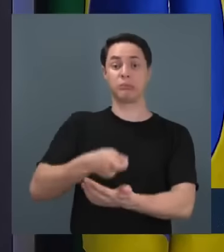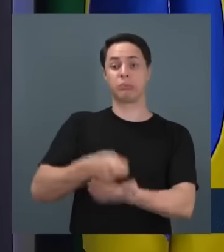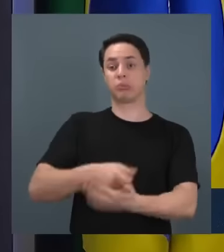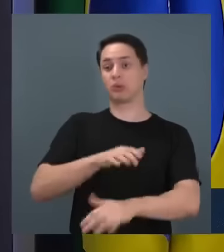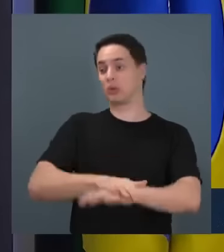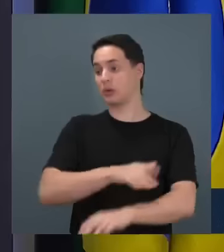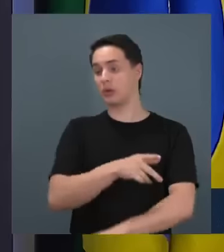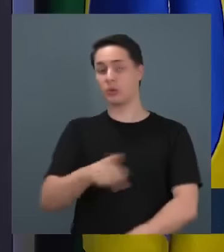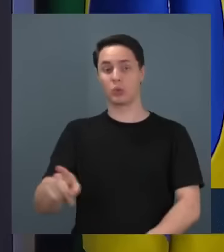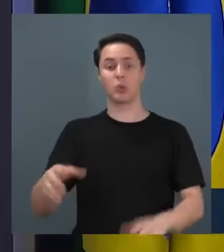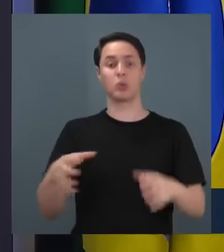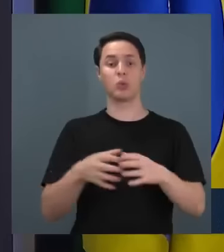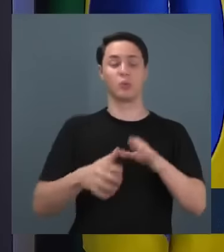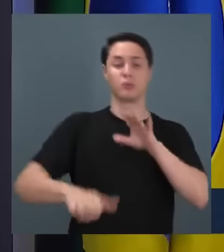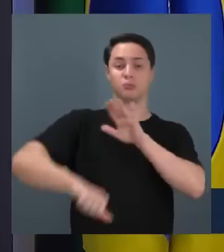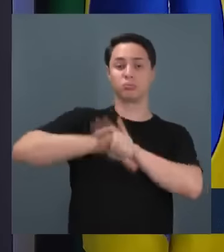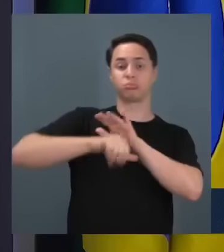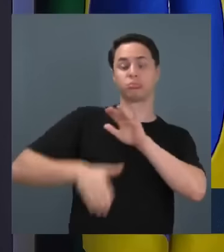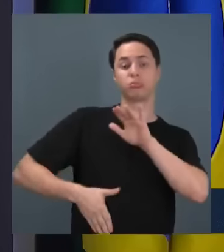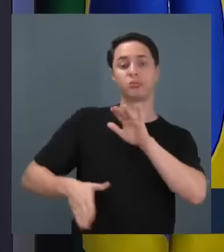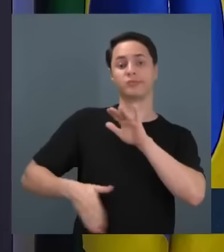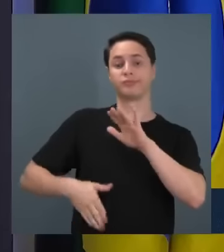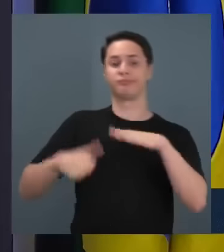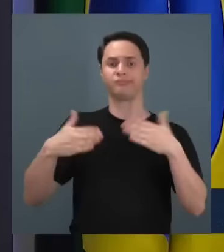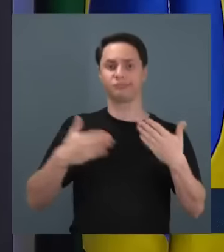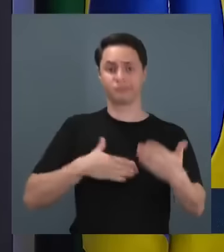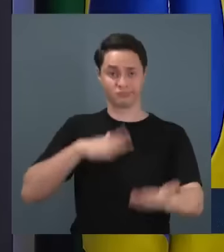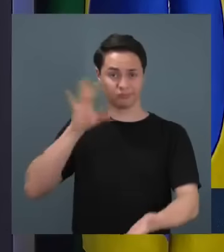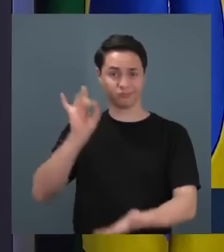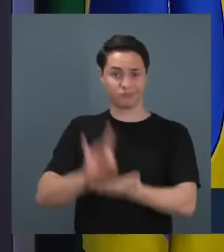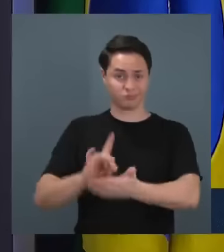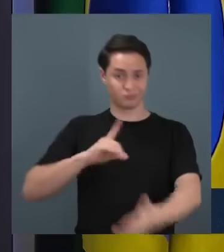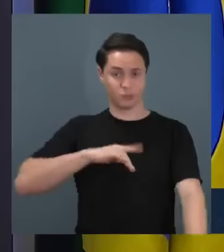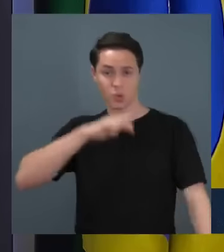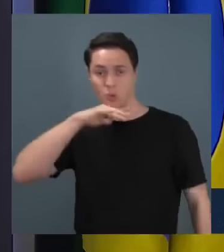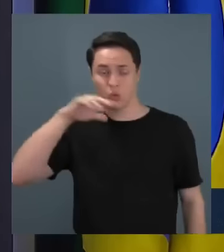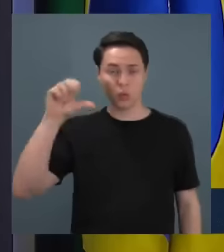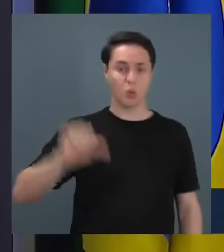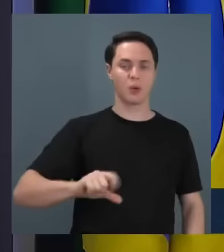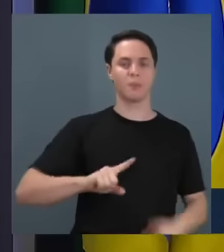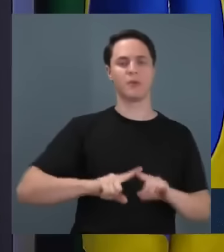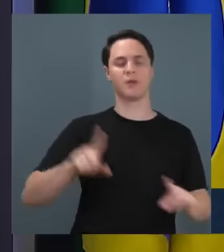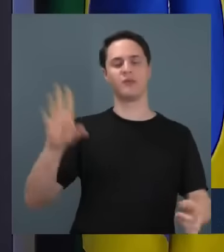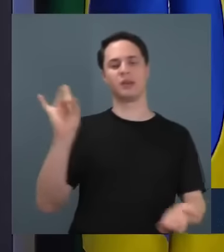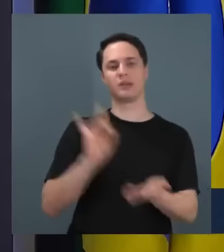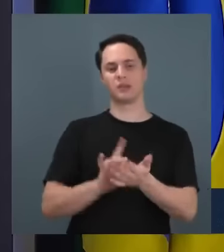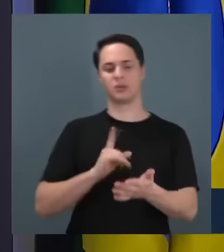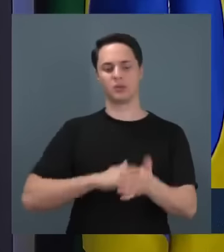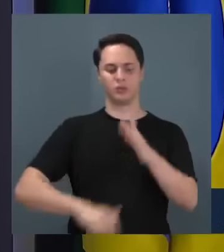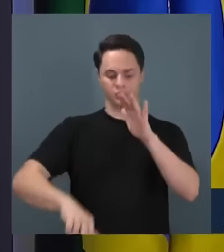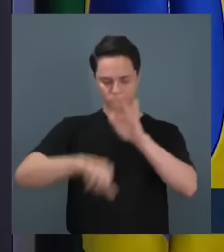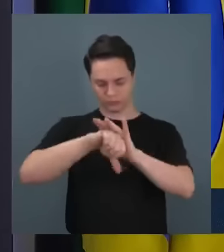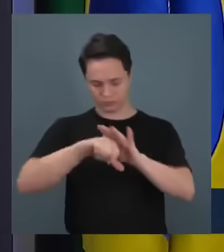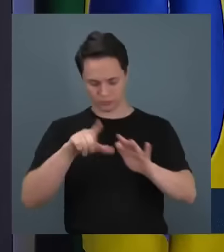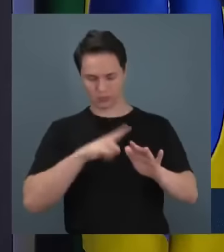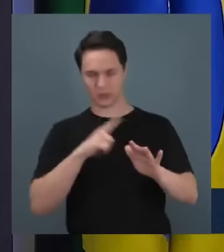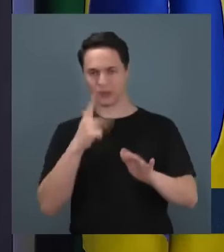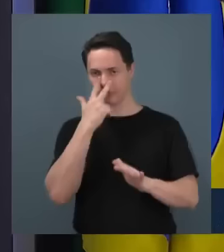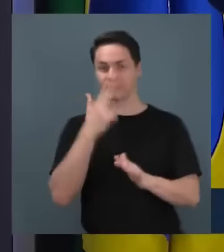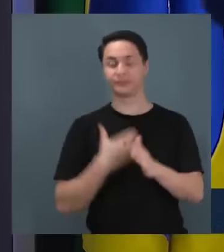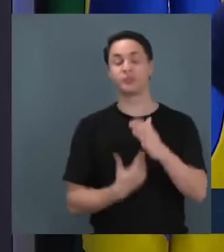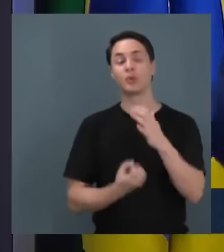facções. A realidade é dura, cruel, mas é real. O crime implantou uma espécie